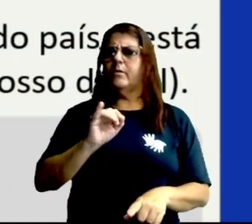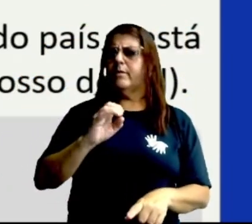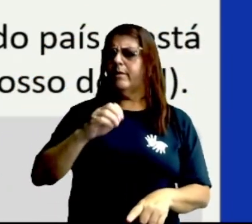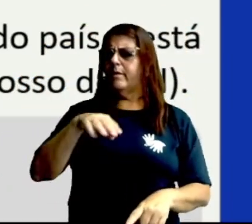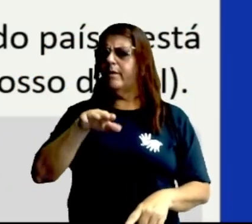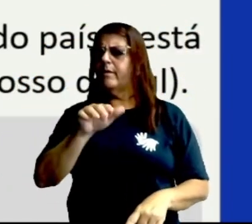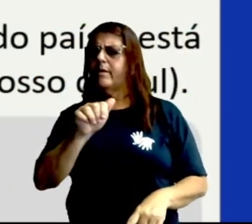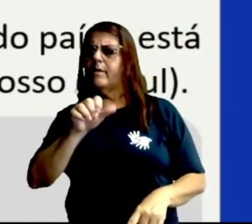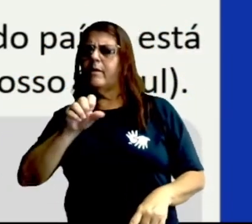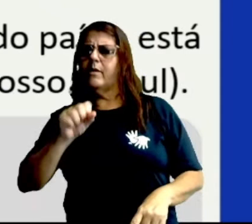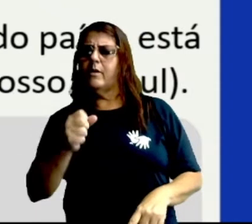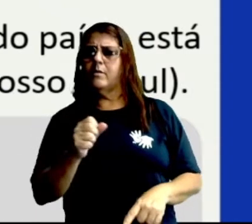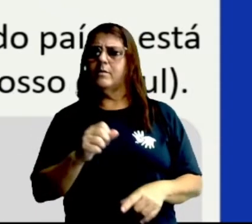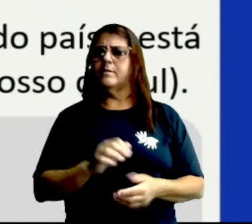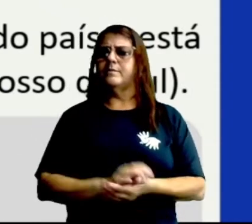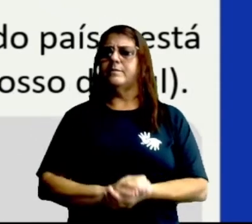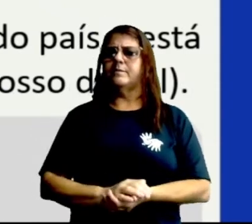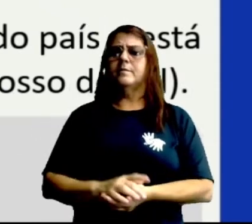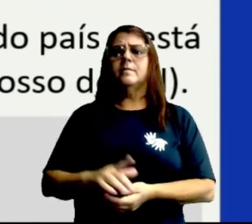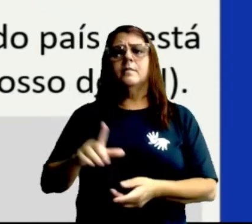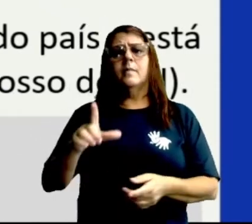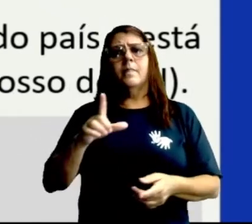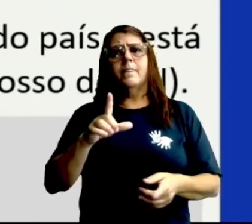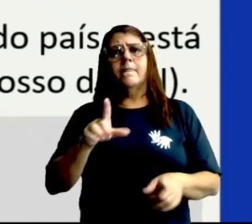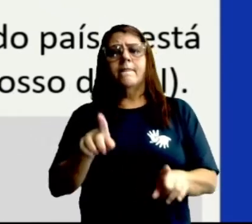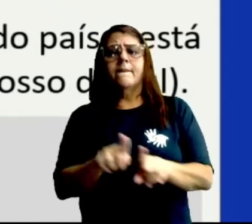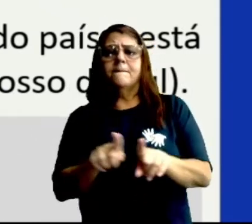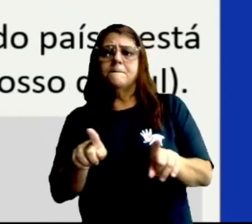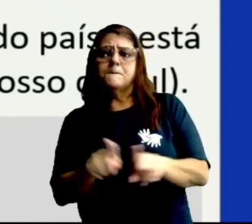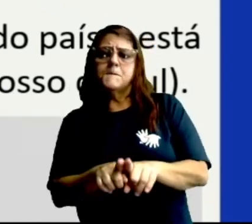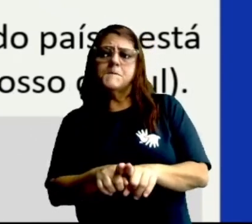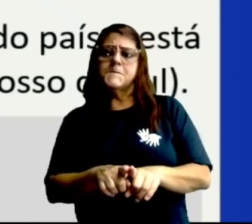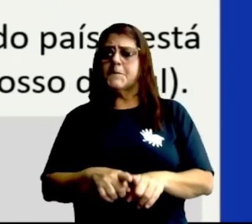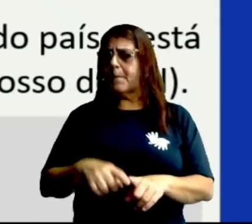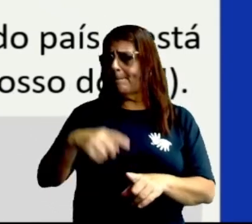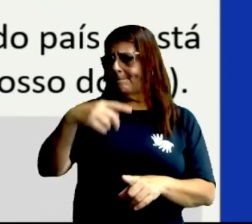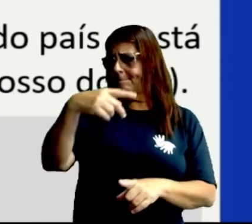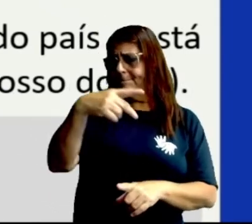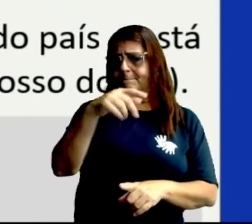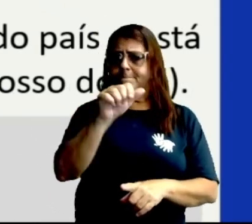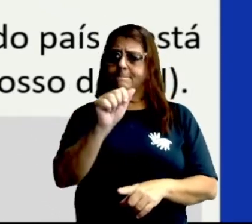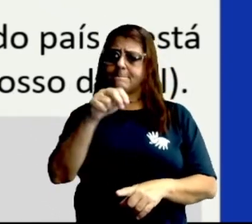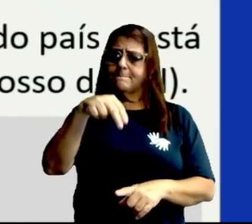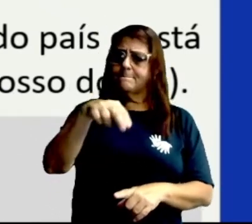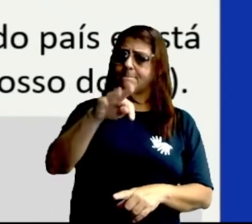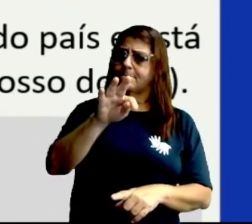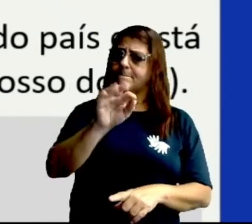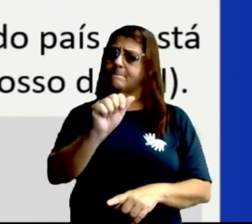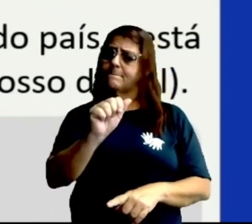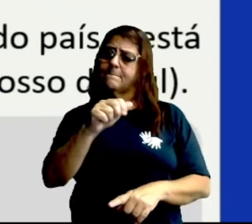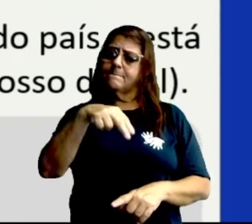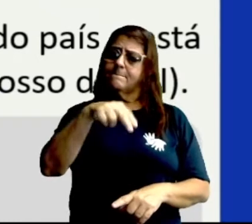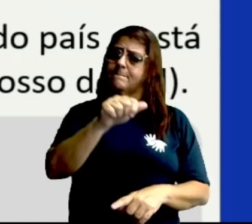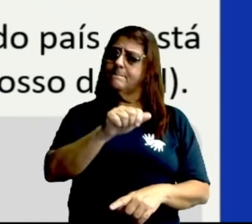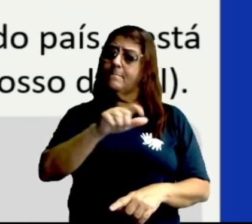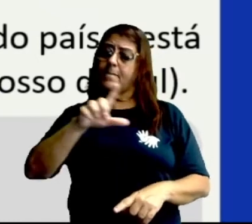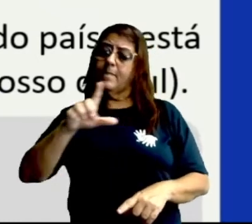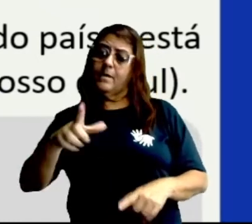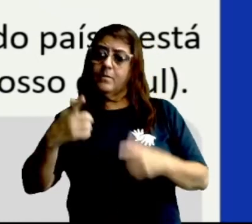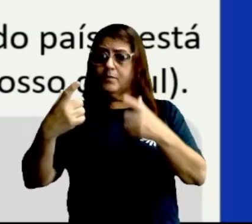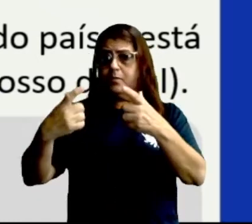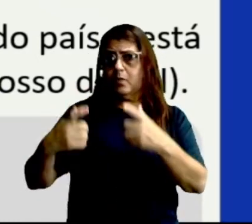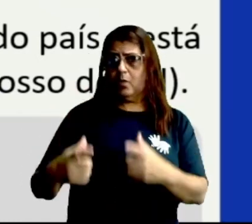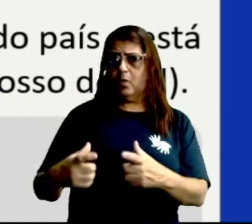Aí o pão paz né E aí também nós temos o bioma do Pantanal que trata-se da maior pênis inundado do